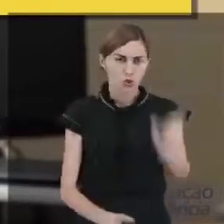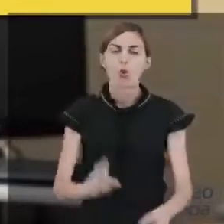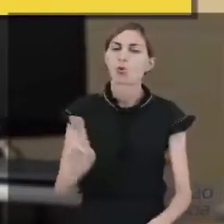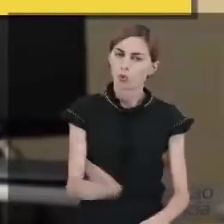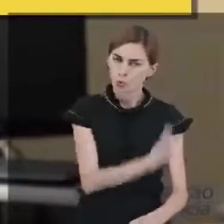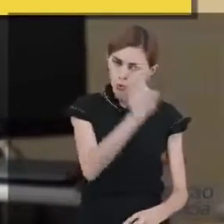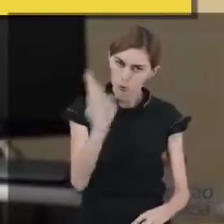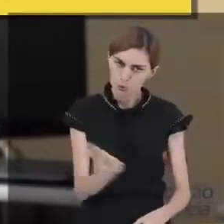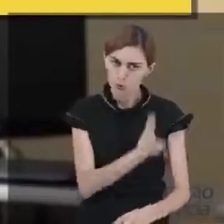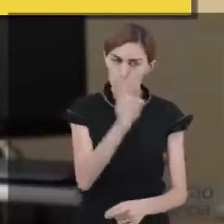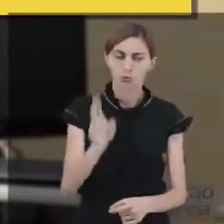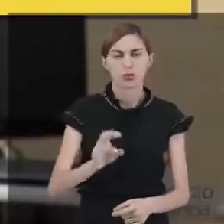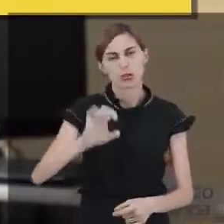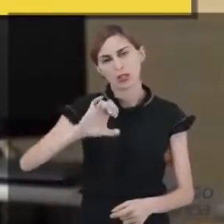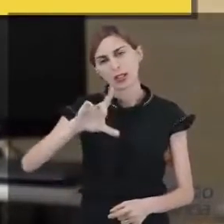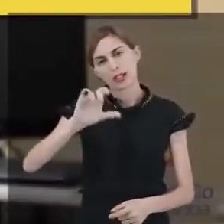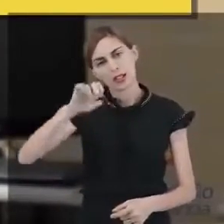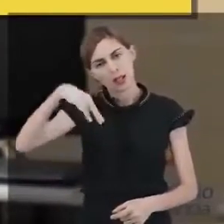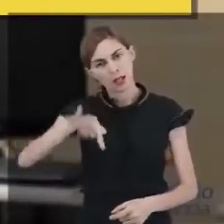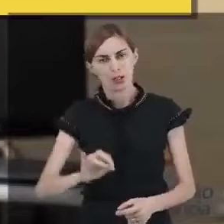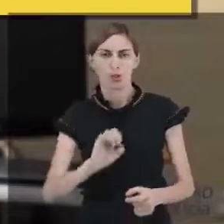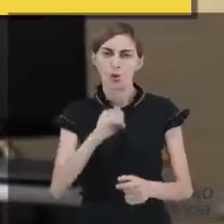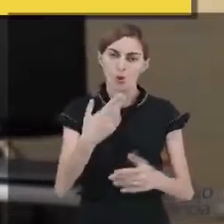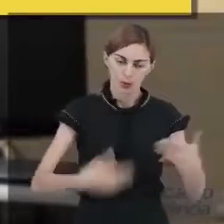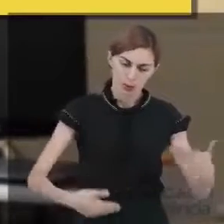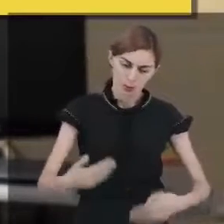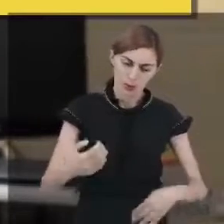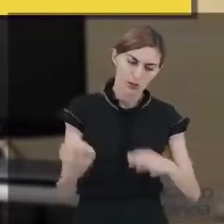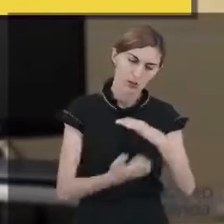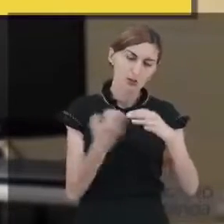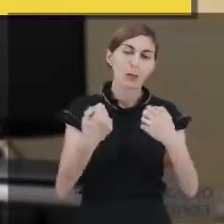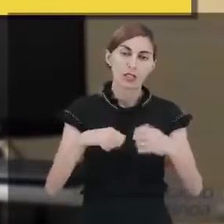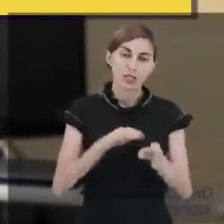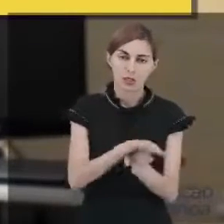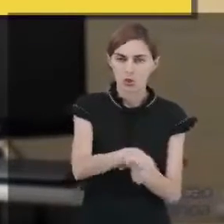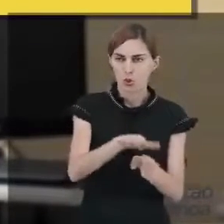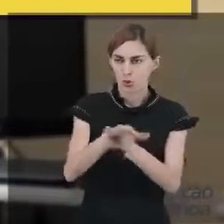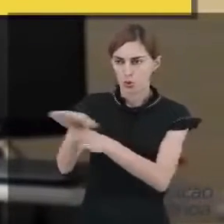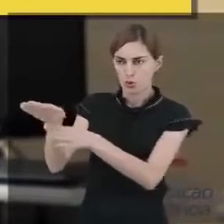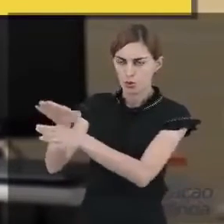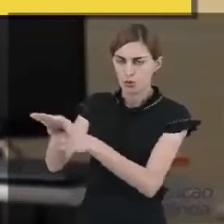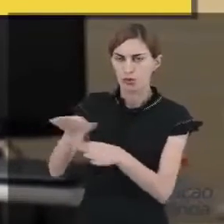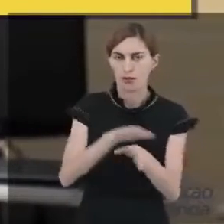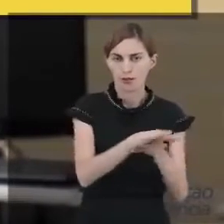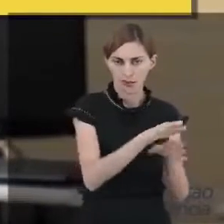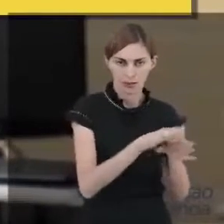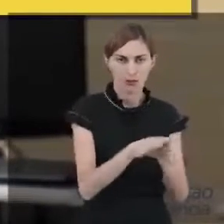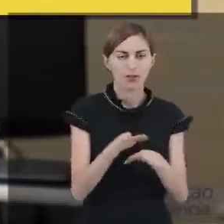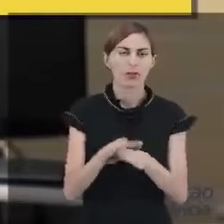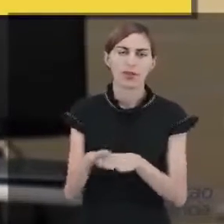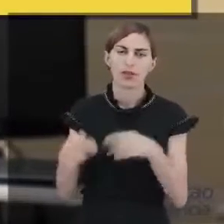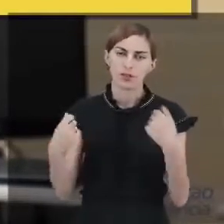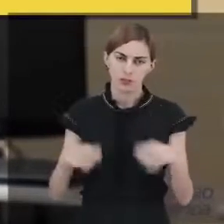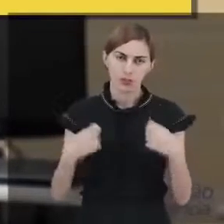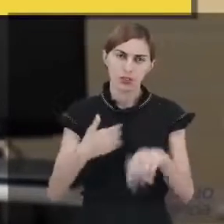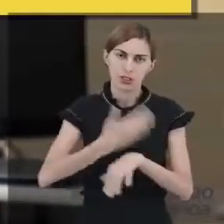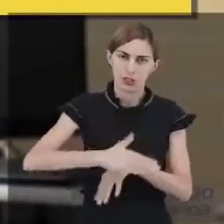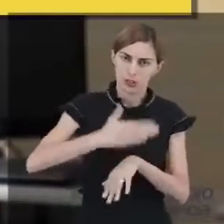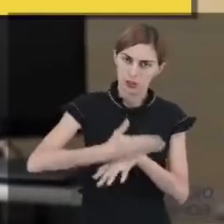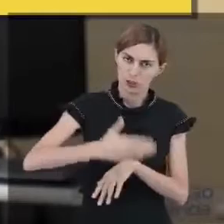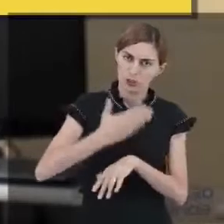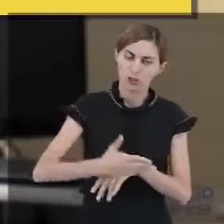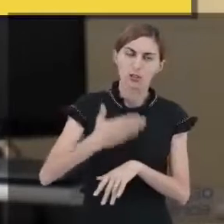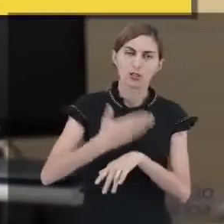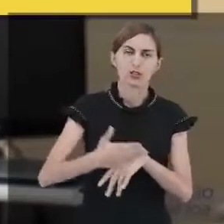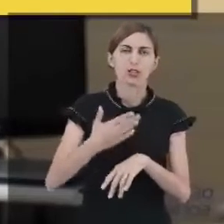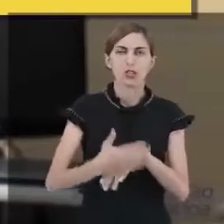edificação, seja o cliente, seja o próprio funcionário, precisam estarem orientadas, né, no sentido, inclusive, treinadas, inclusive,